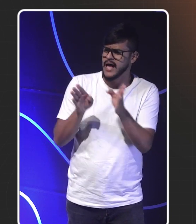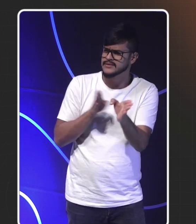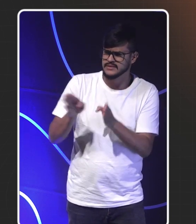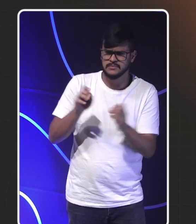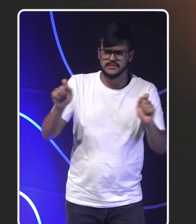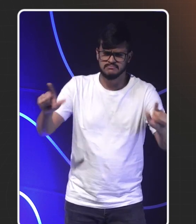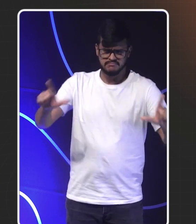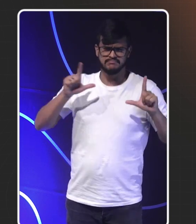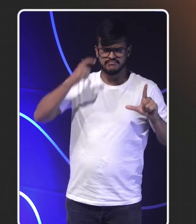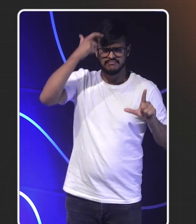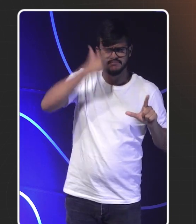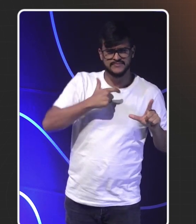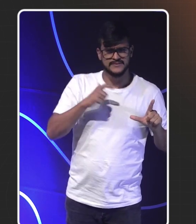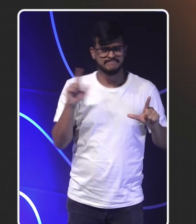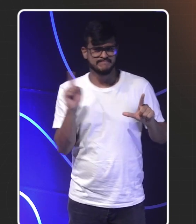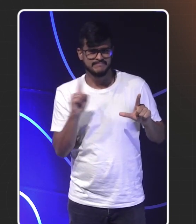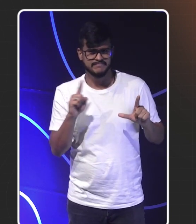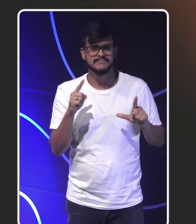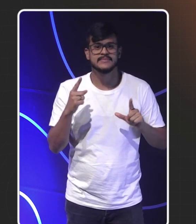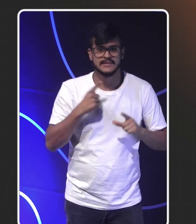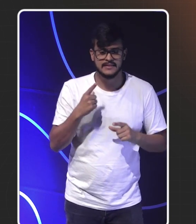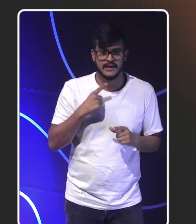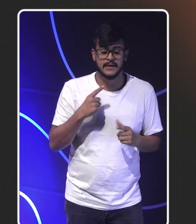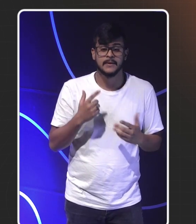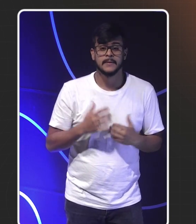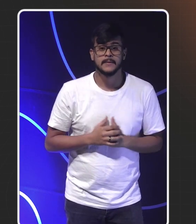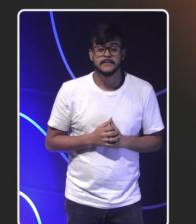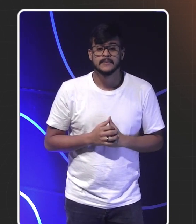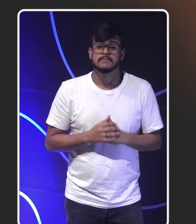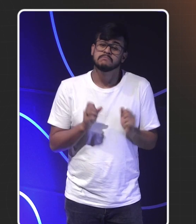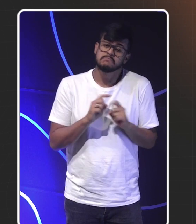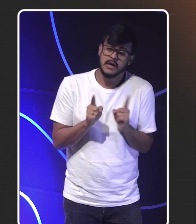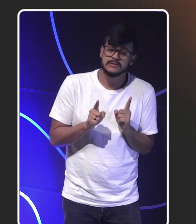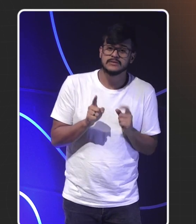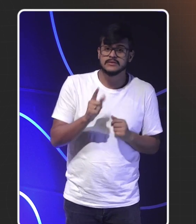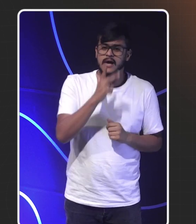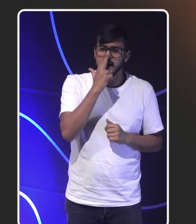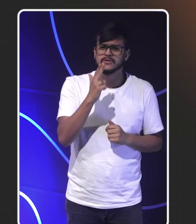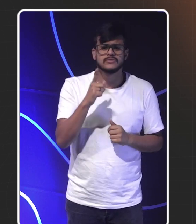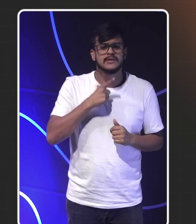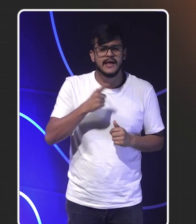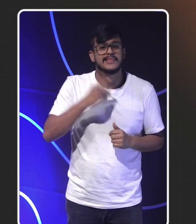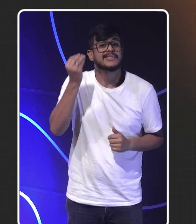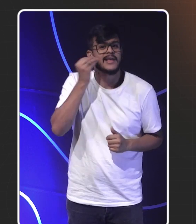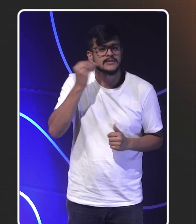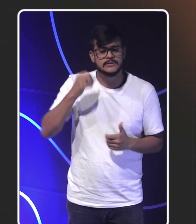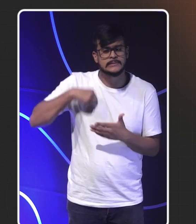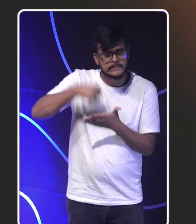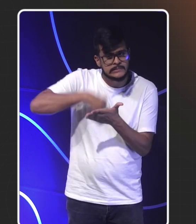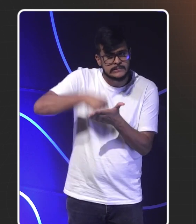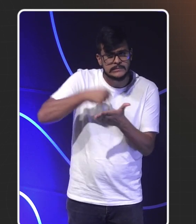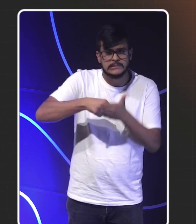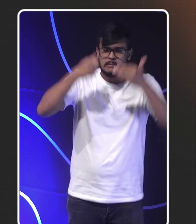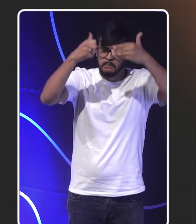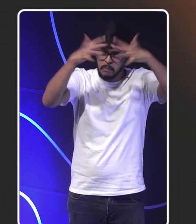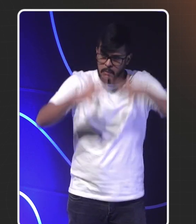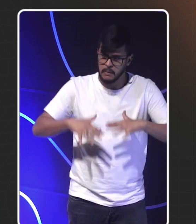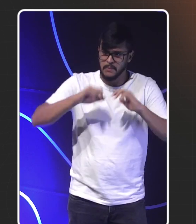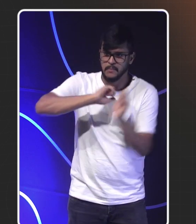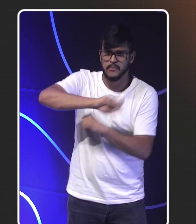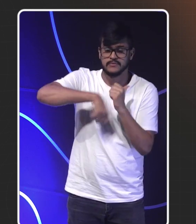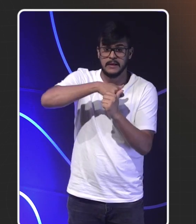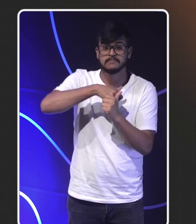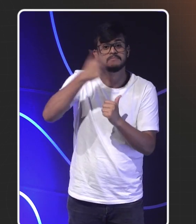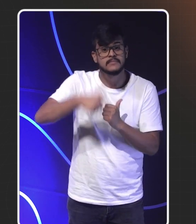inclusão, pelos estereótipos que eu falei aqui anteriormente, mas a gente segue tentando desconstruir esse padrão e, a partir disso, também